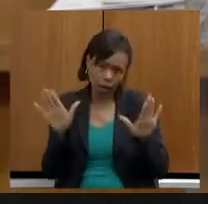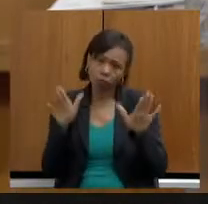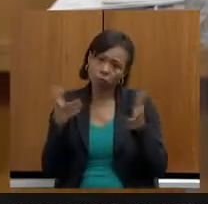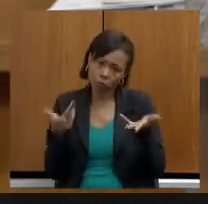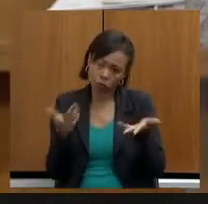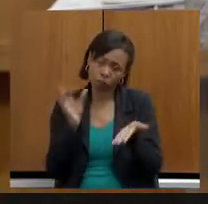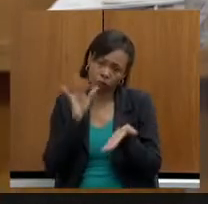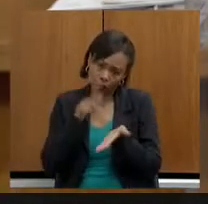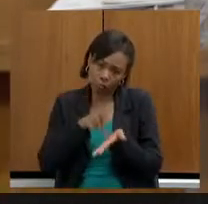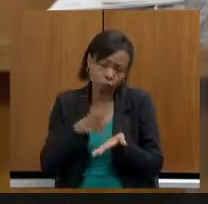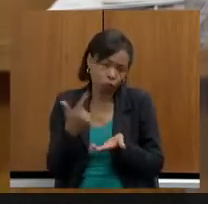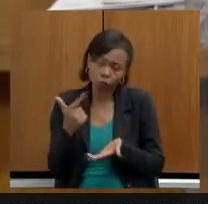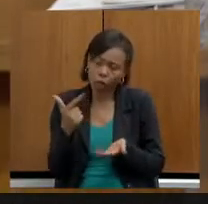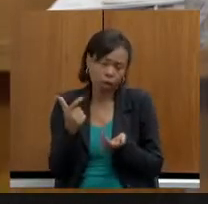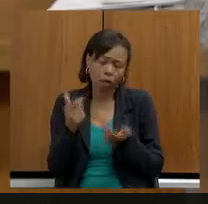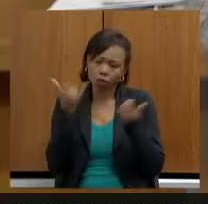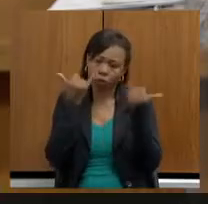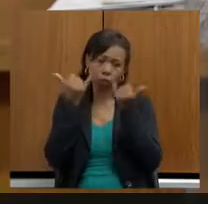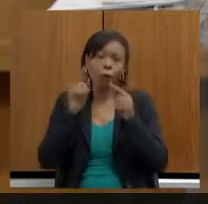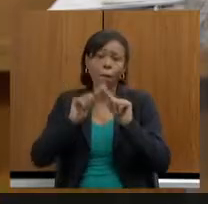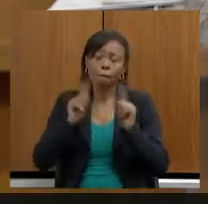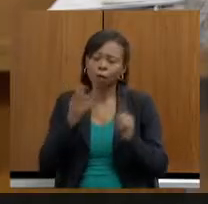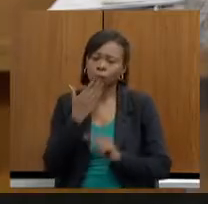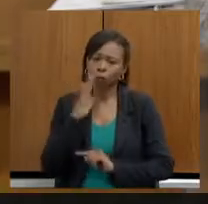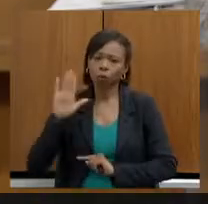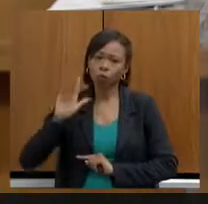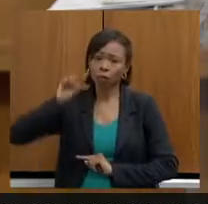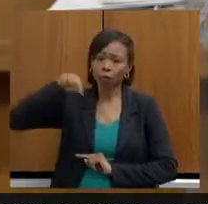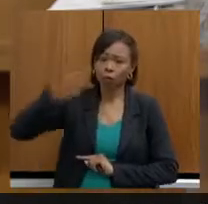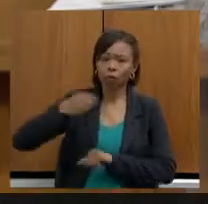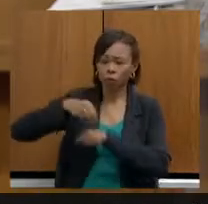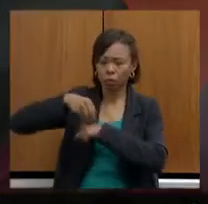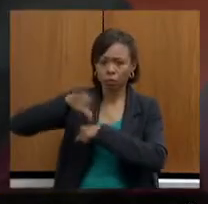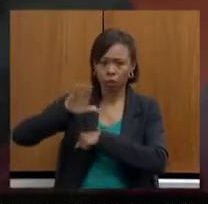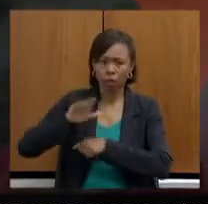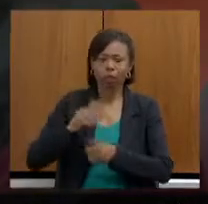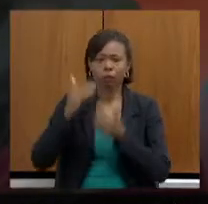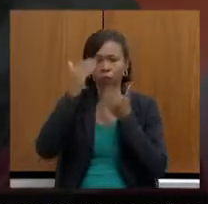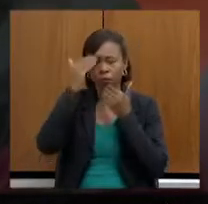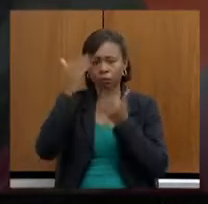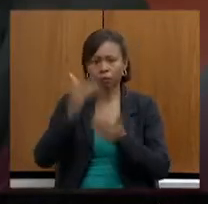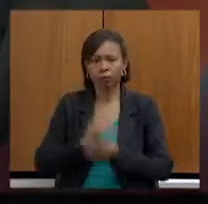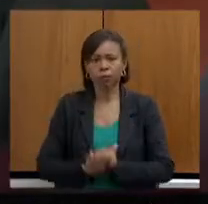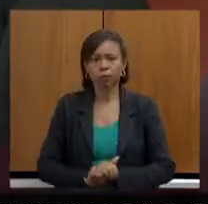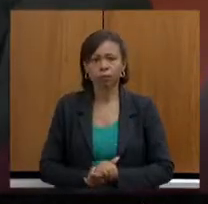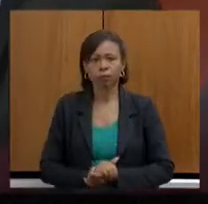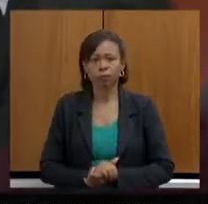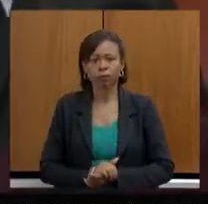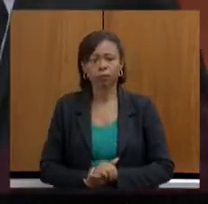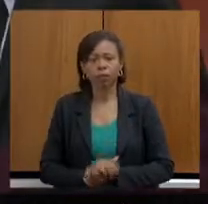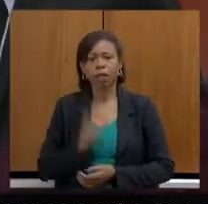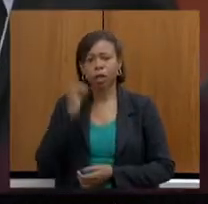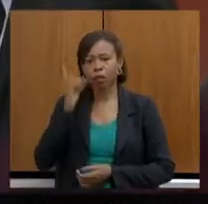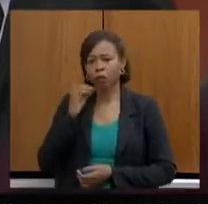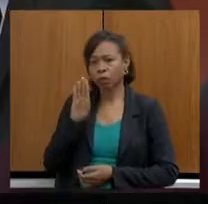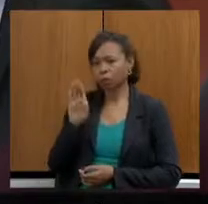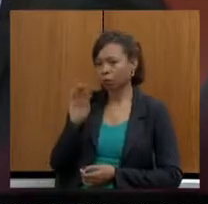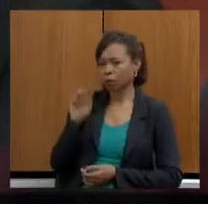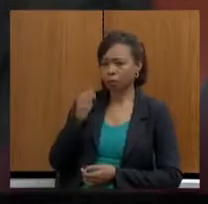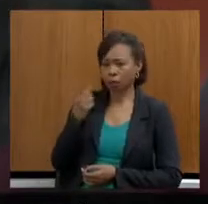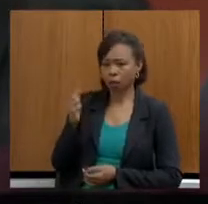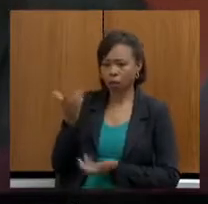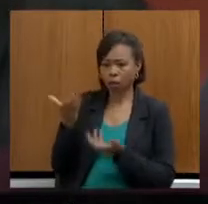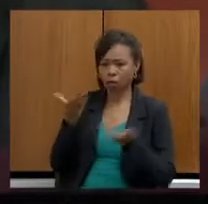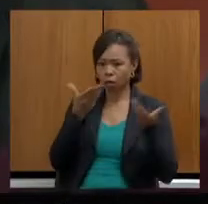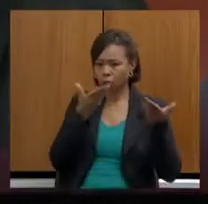Mas me comprometer a enviar assim que possível Certo muito obrigado alguma consideração deputada Então